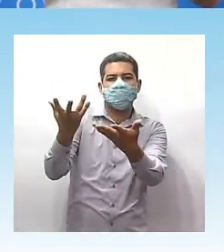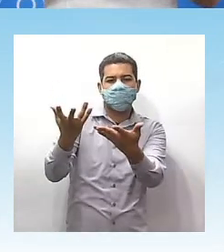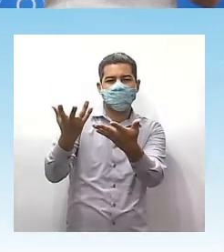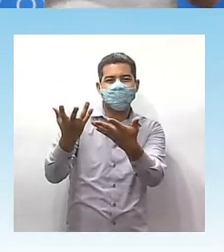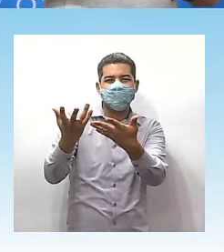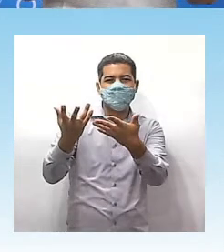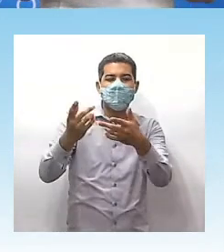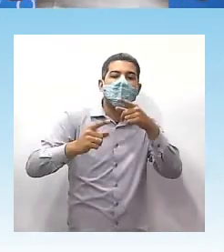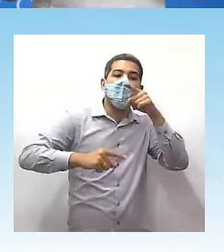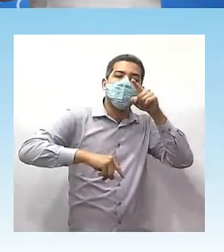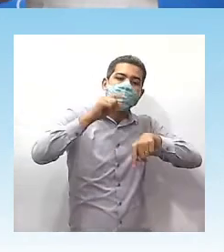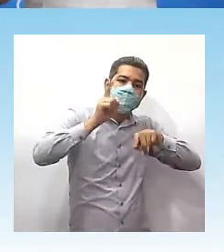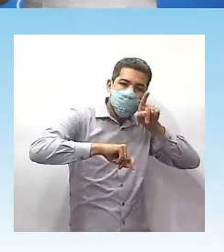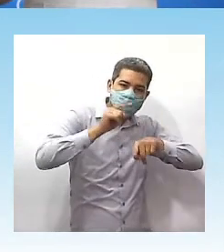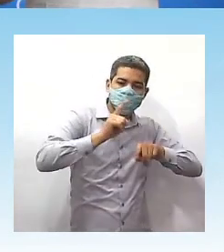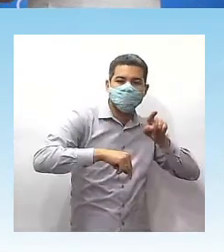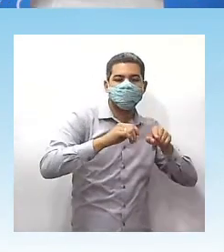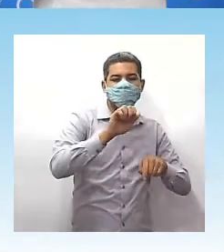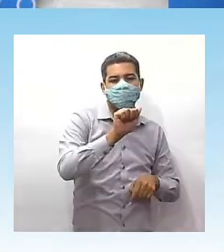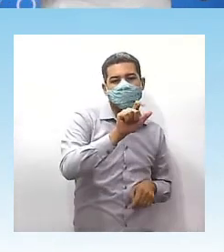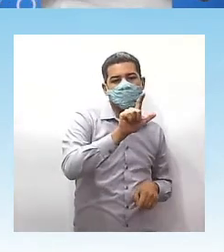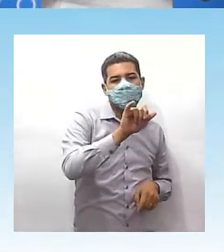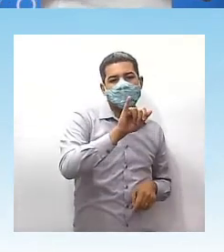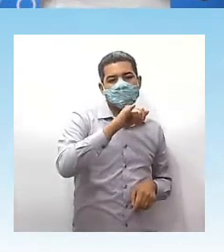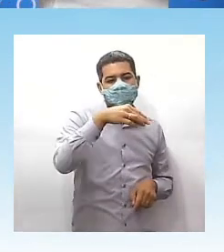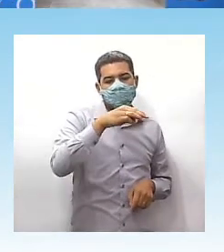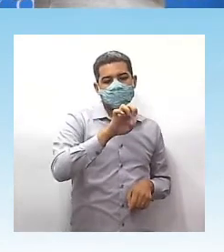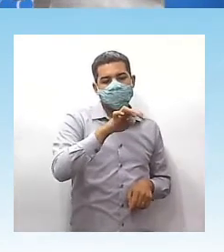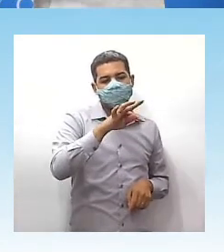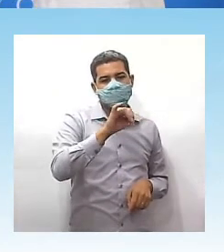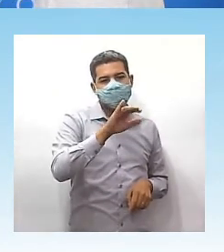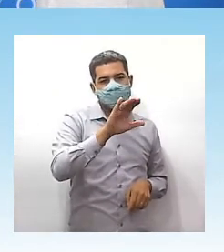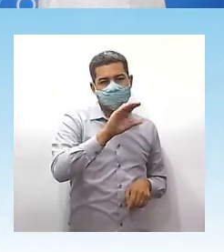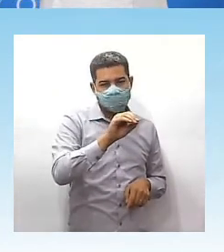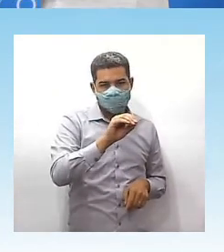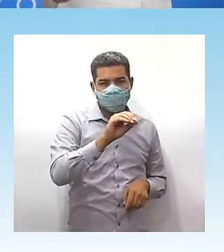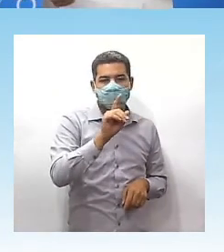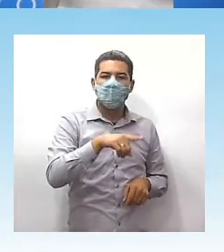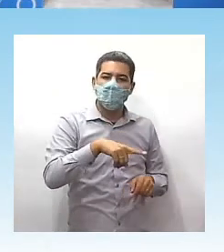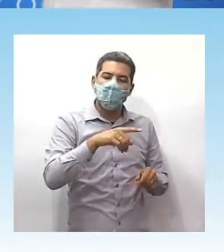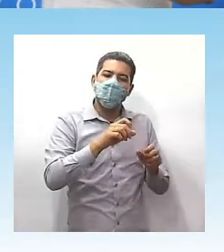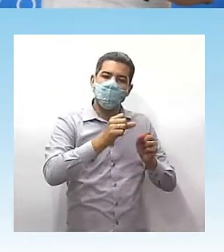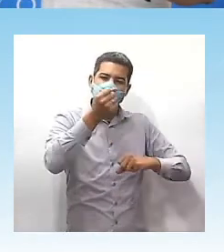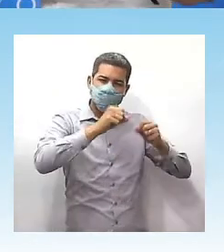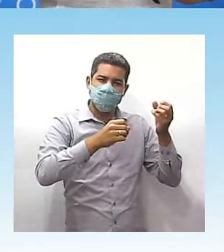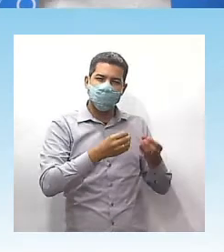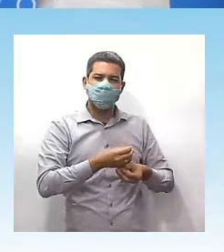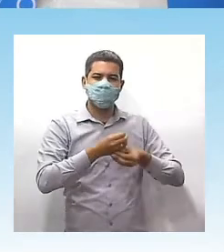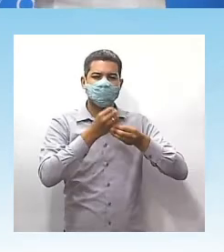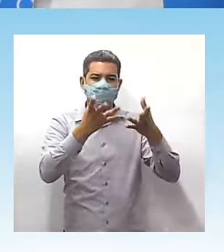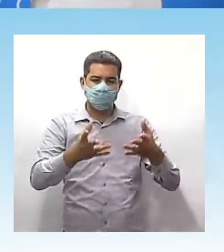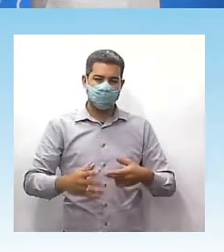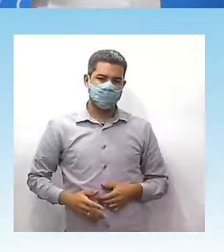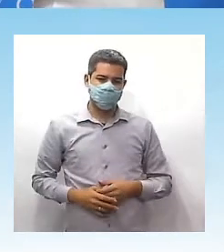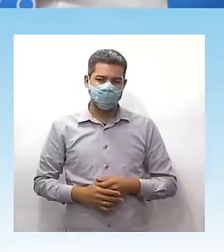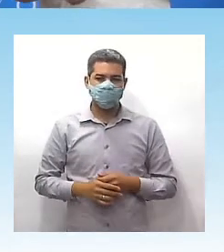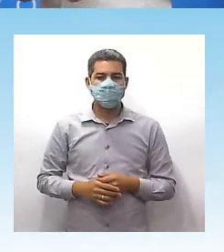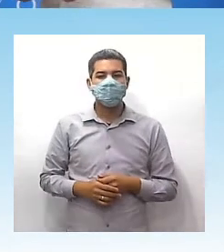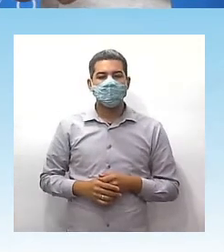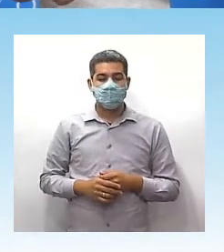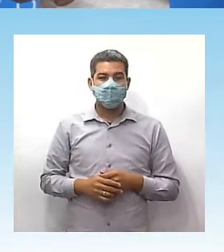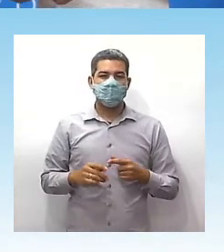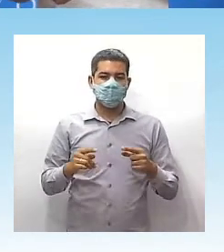questão trata de elementos que puxam a cesta básica, a inflação, sempre vai estar